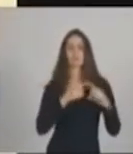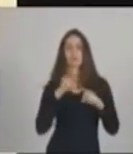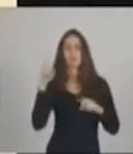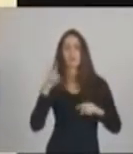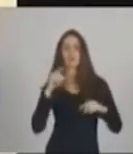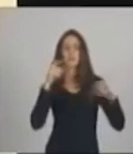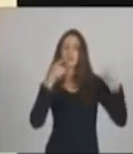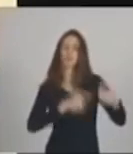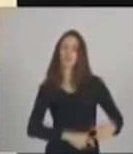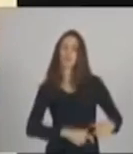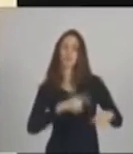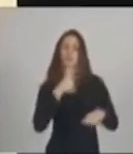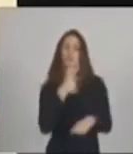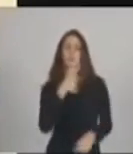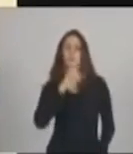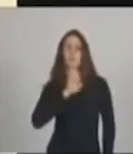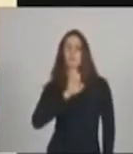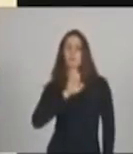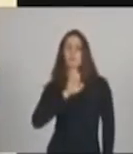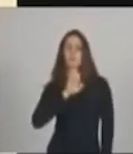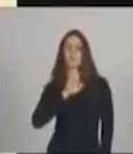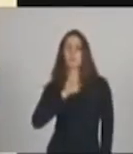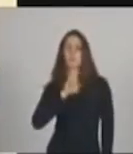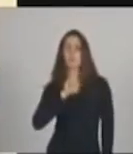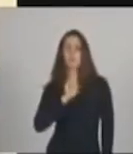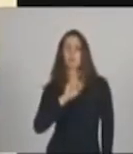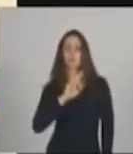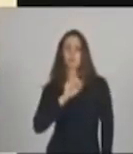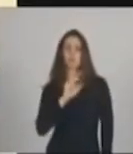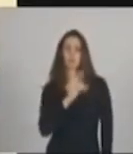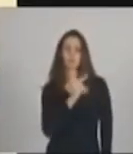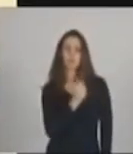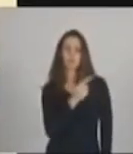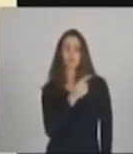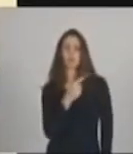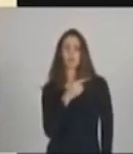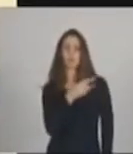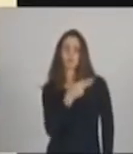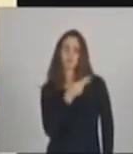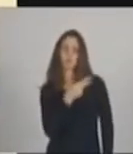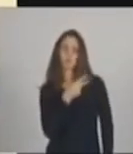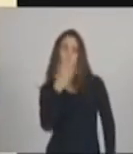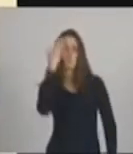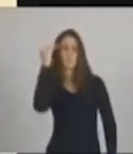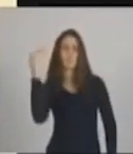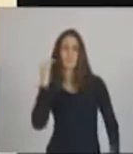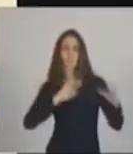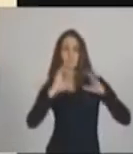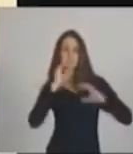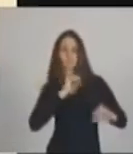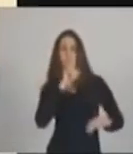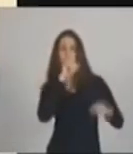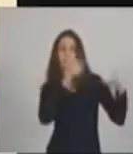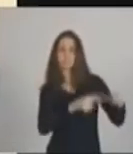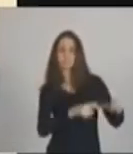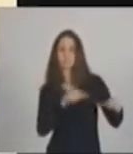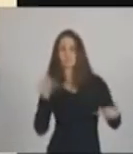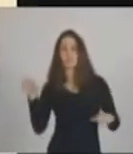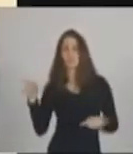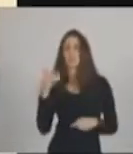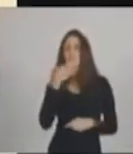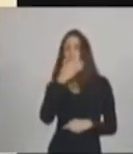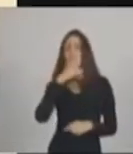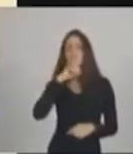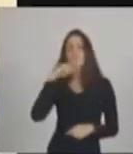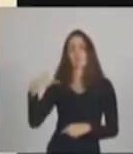Roxa. Felizmente eles perderam o pai no último sábado, no dia 22, e eu peço um minuto de silêncio